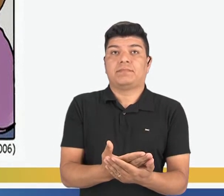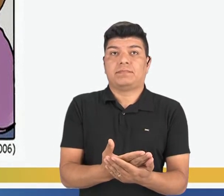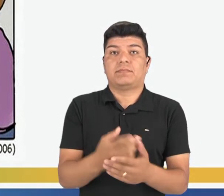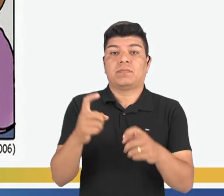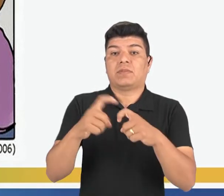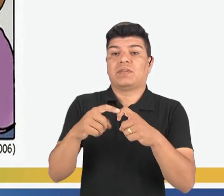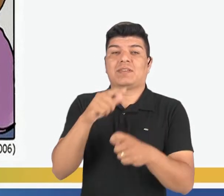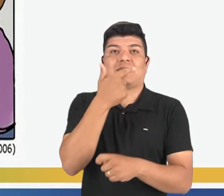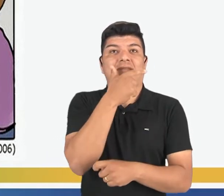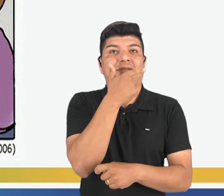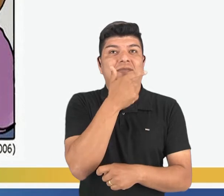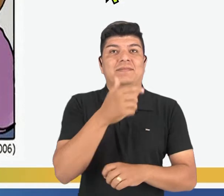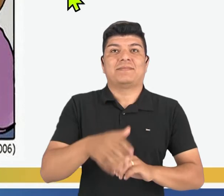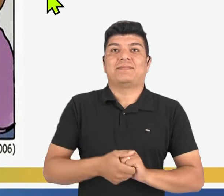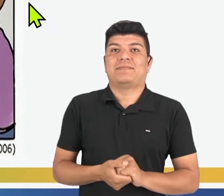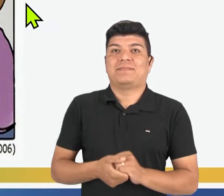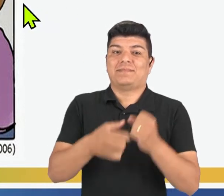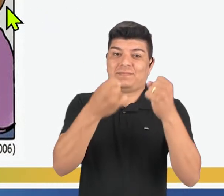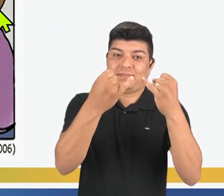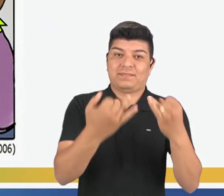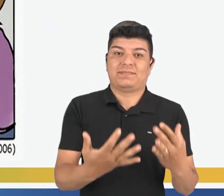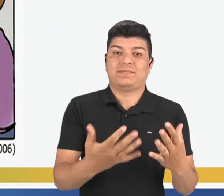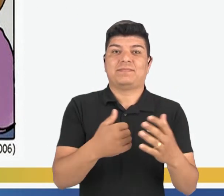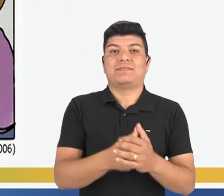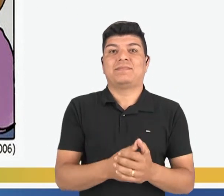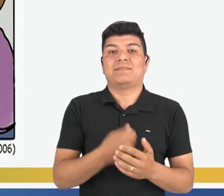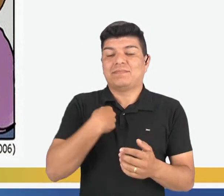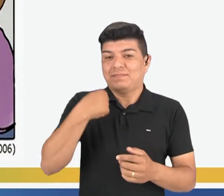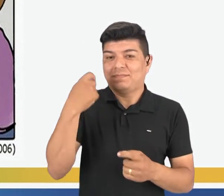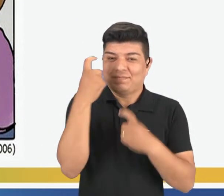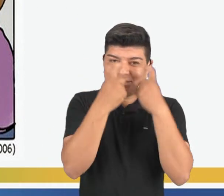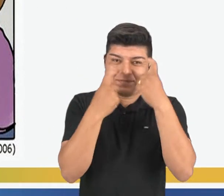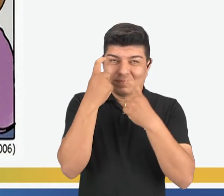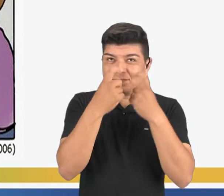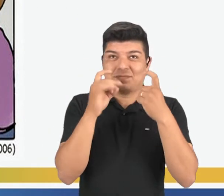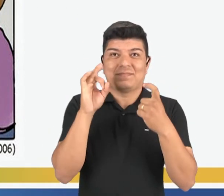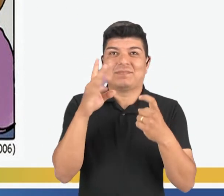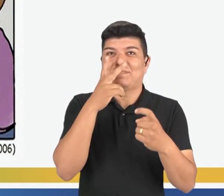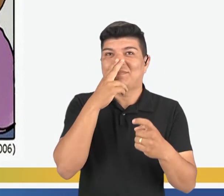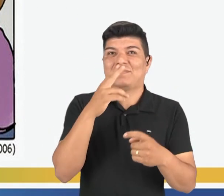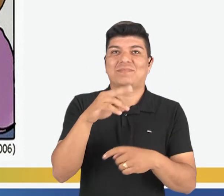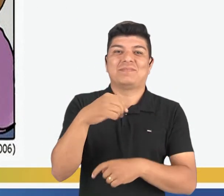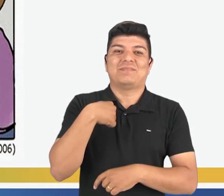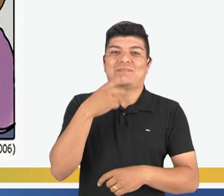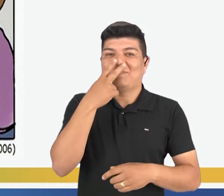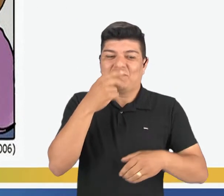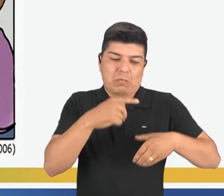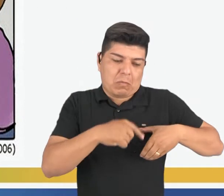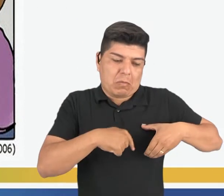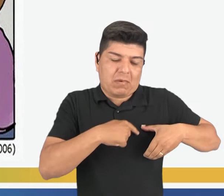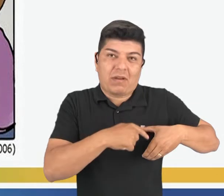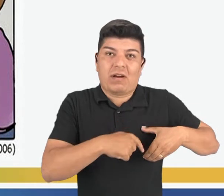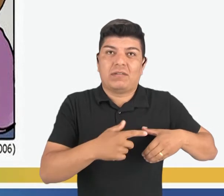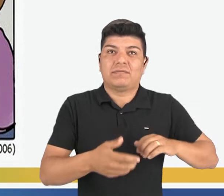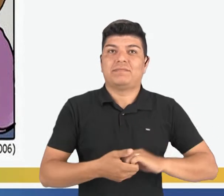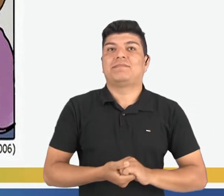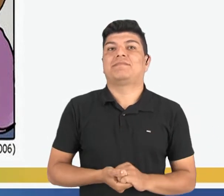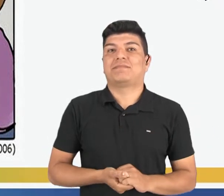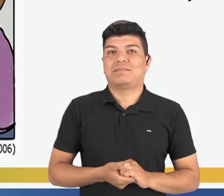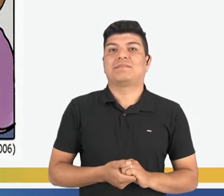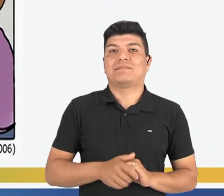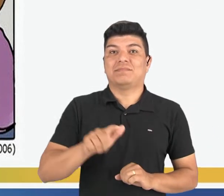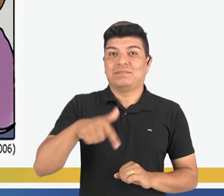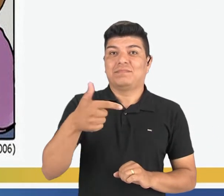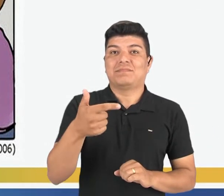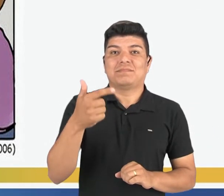doutor sorri e explica. Ah, não se preocupe, é só um furúnculo. Outro termo também que